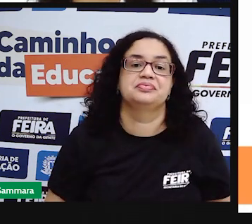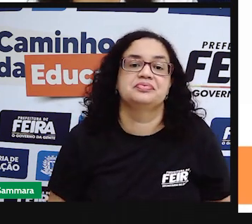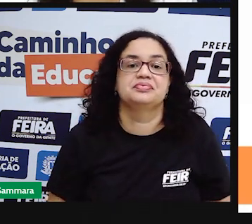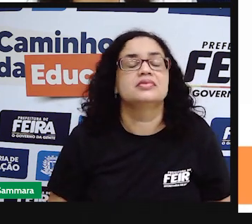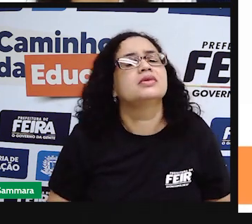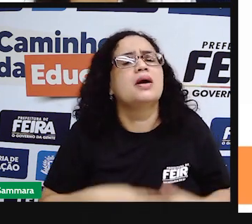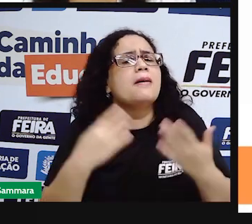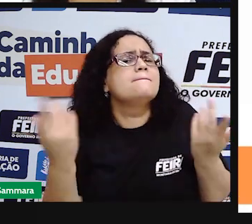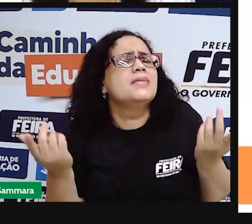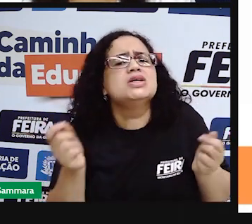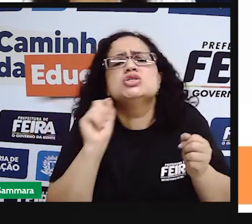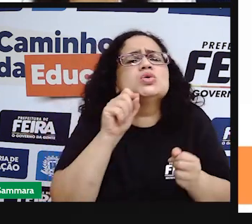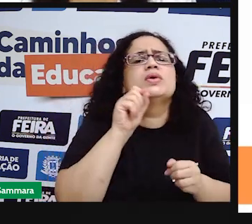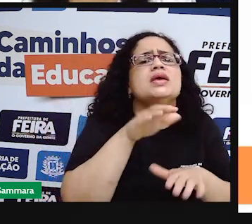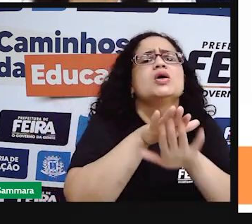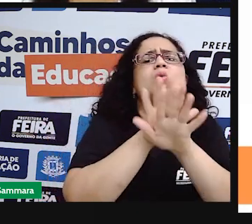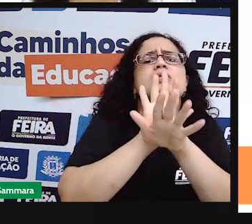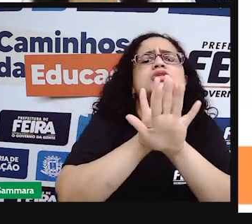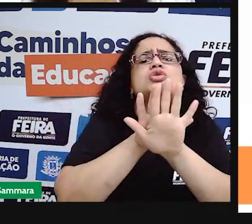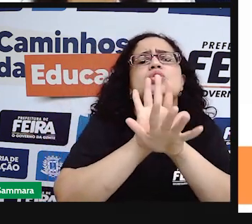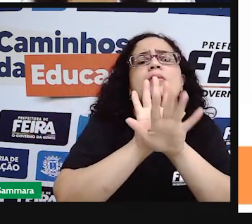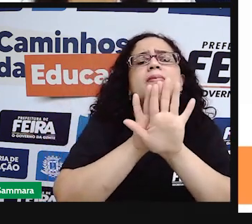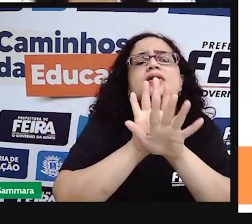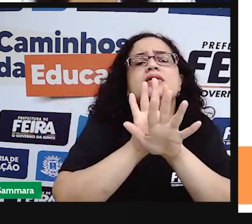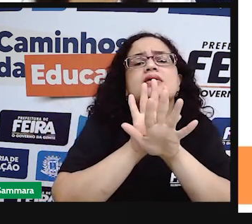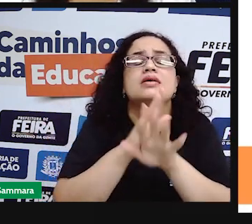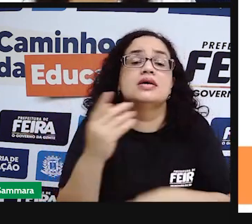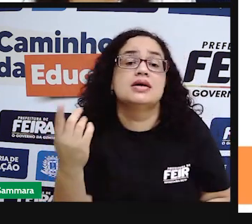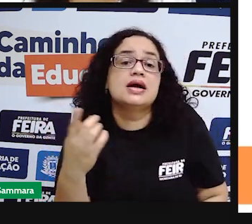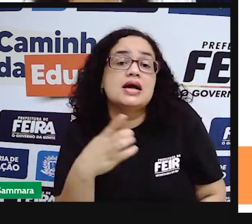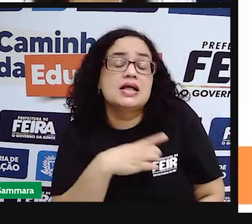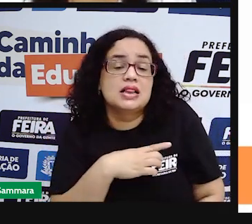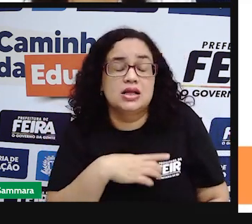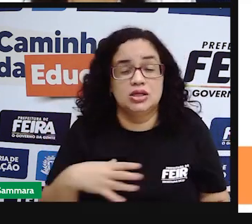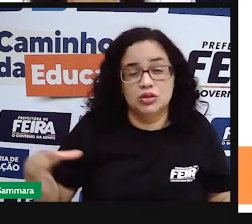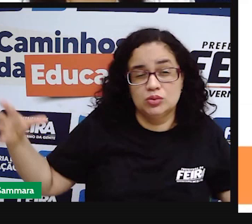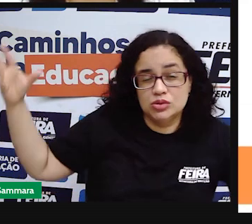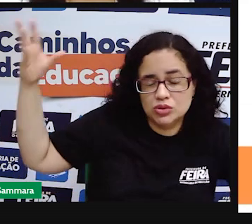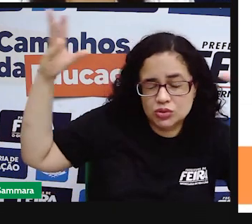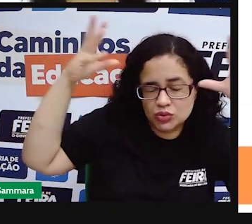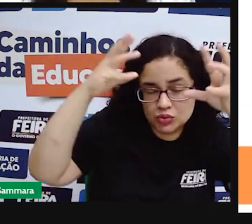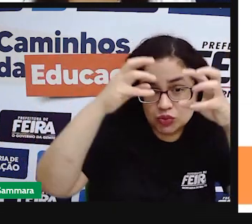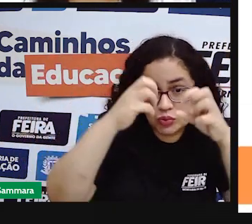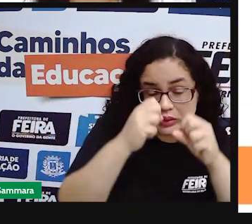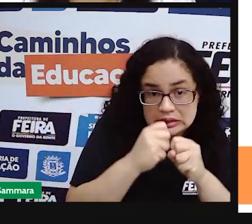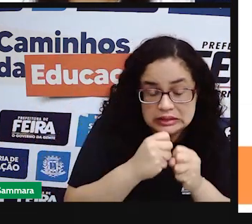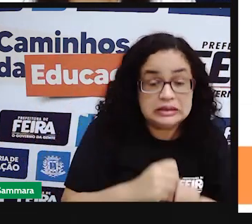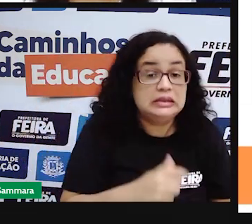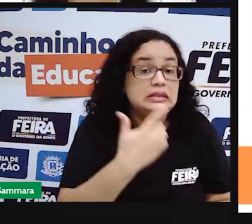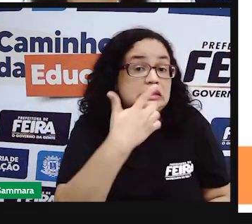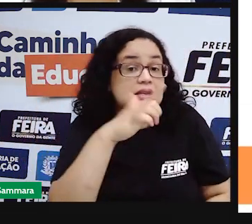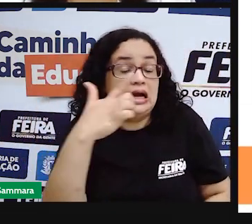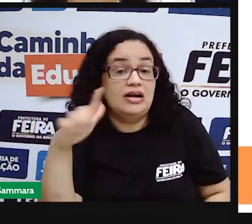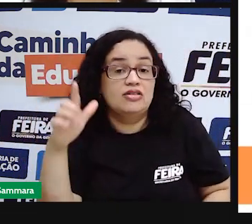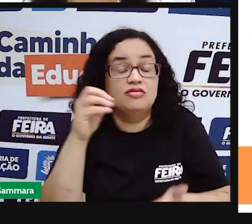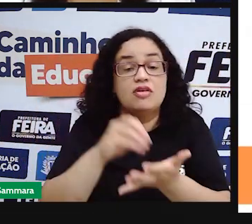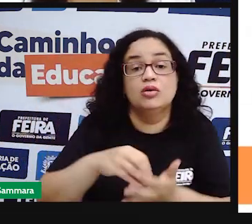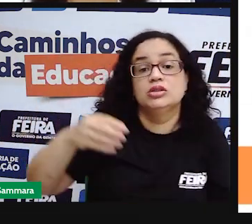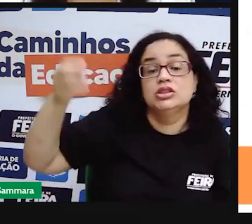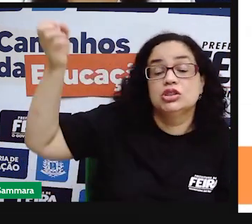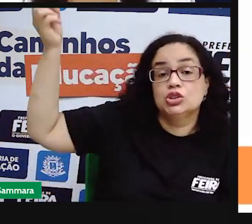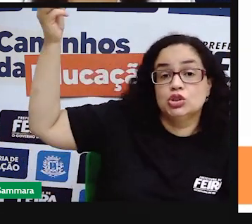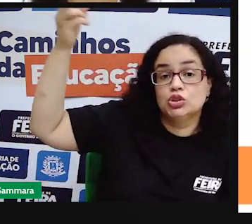Mas o que é uma sombra? Sombra é um espaço escuro originado pela ausência de luz e criado